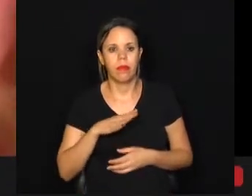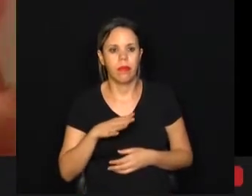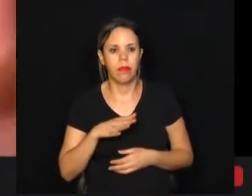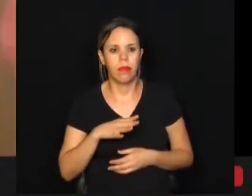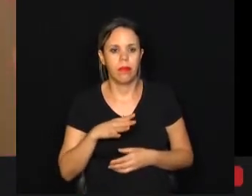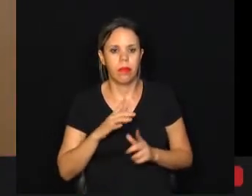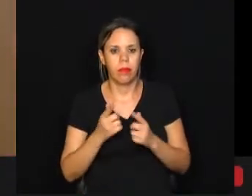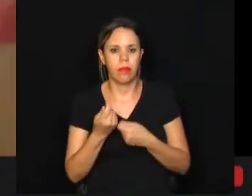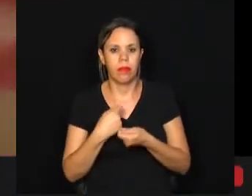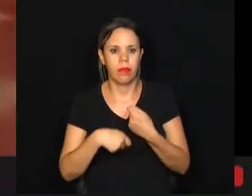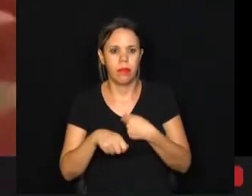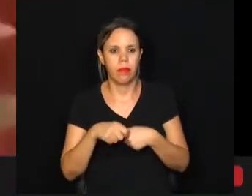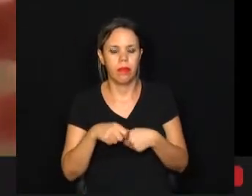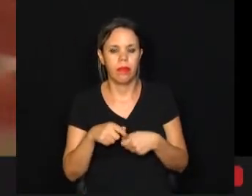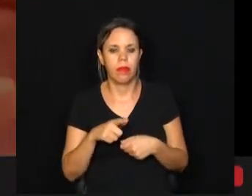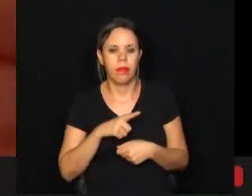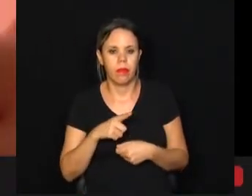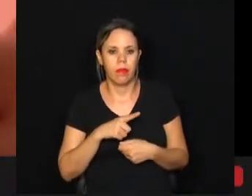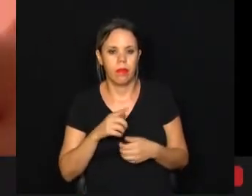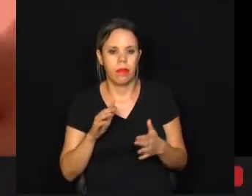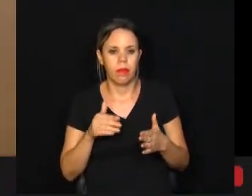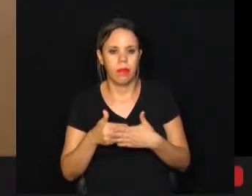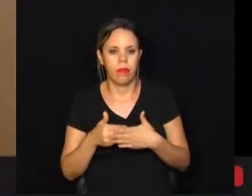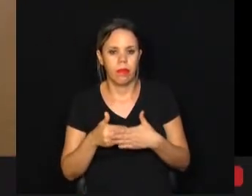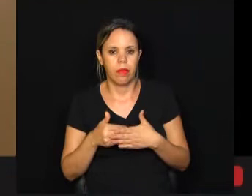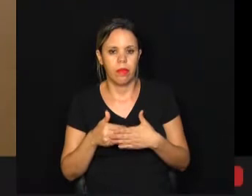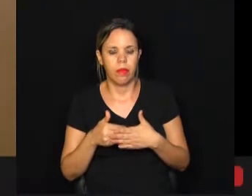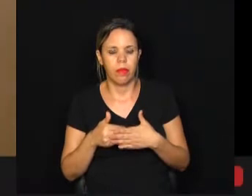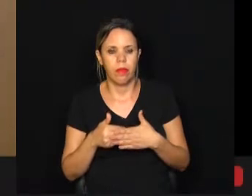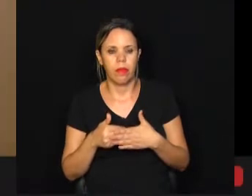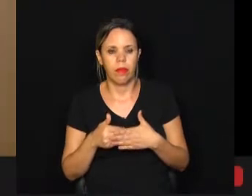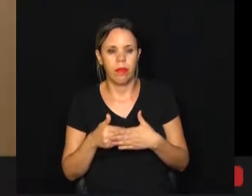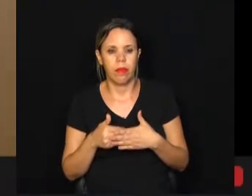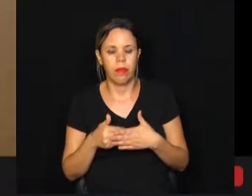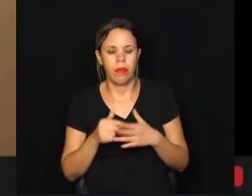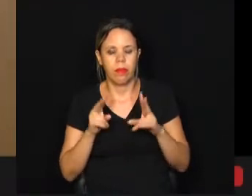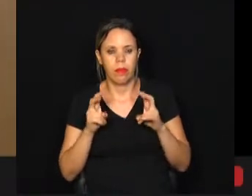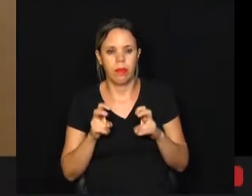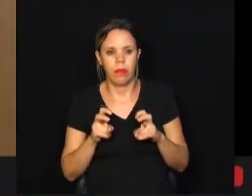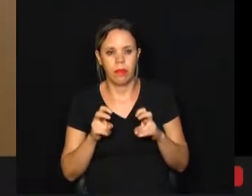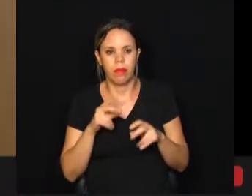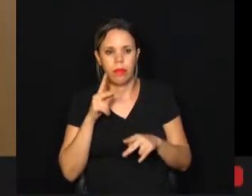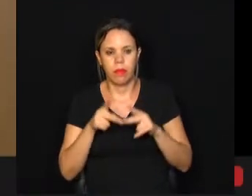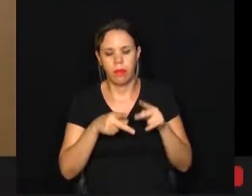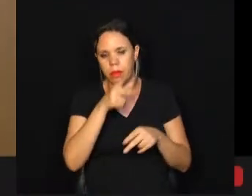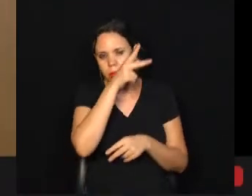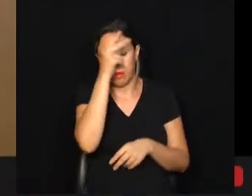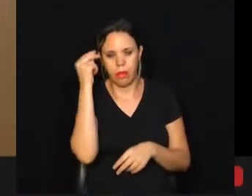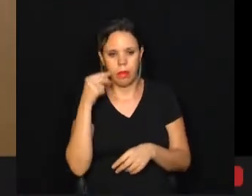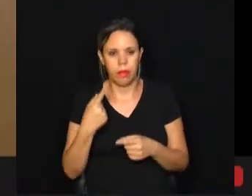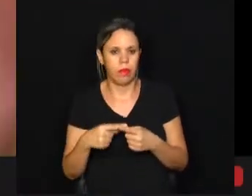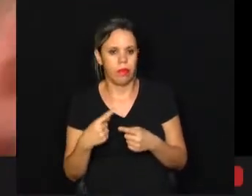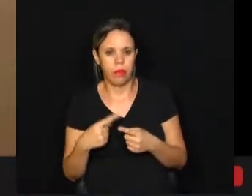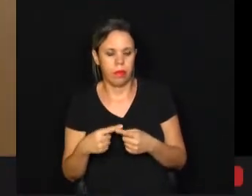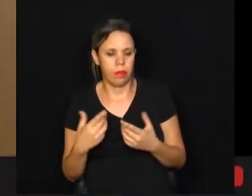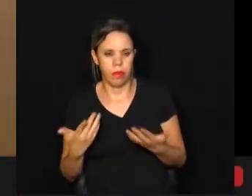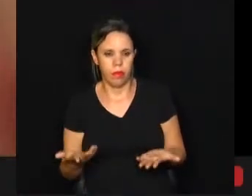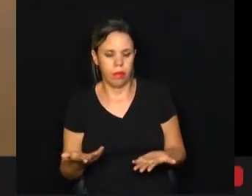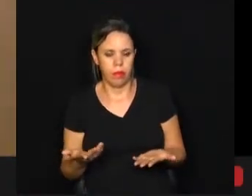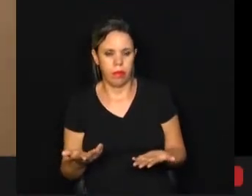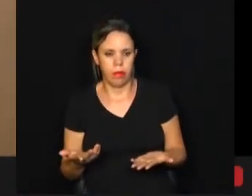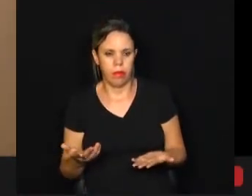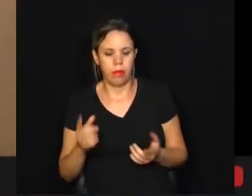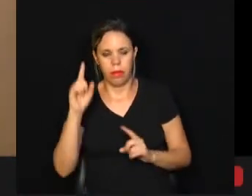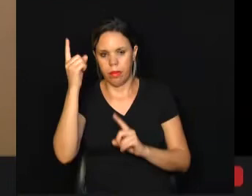gestão, buscasse fechar um pouco mais a questão popular, porque o Carnaval é